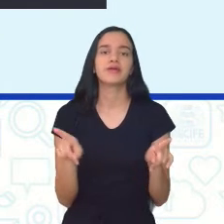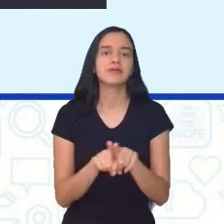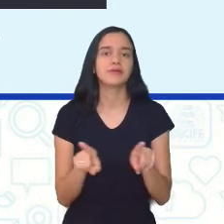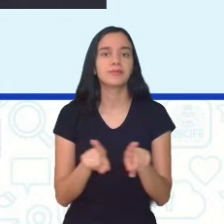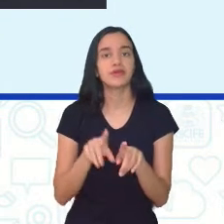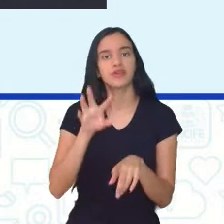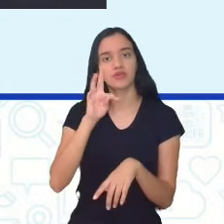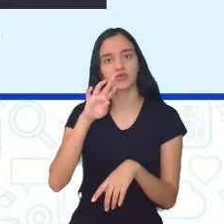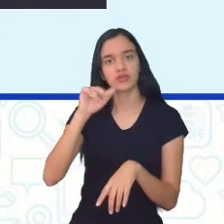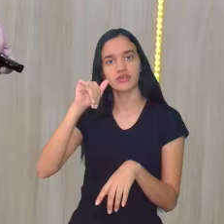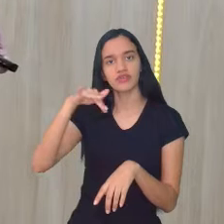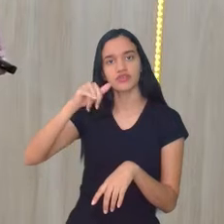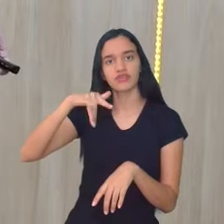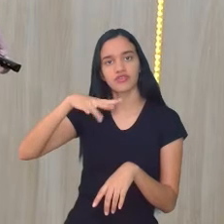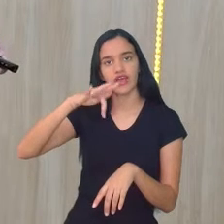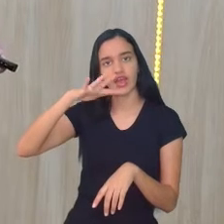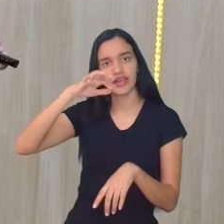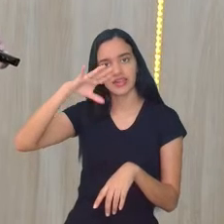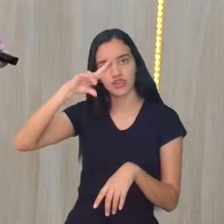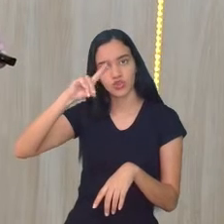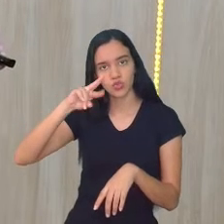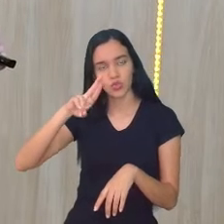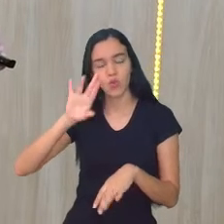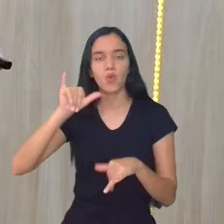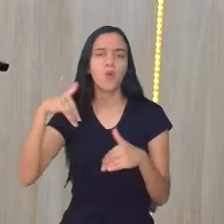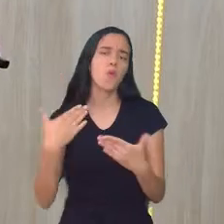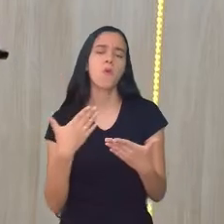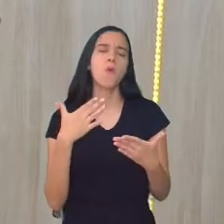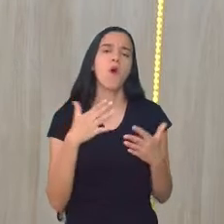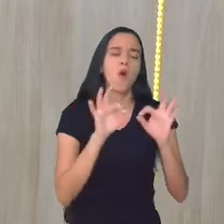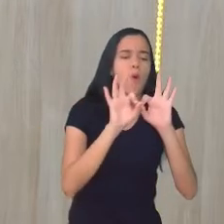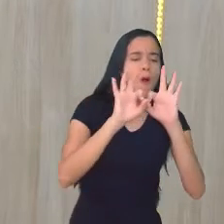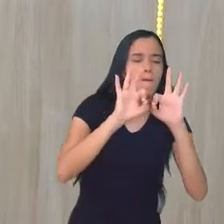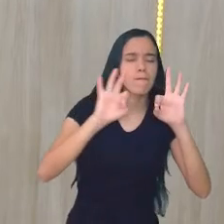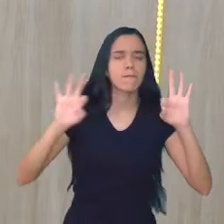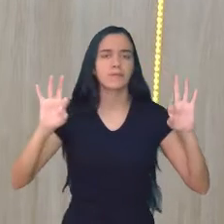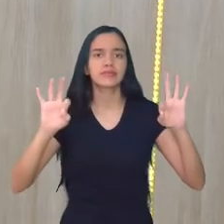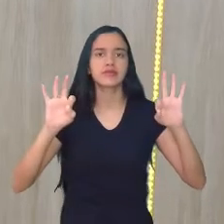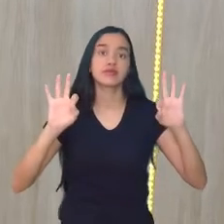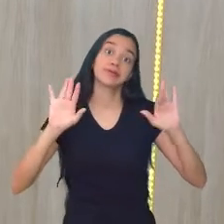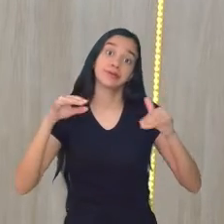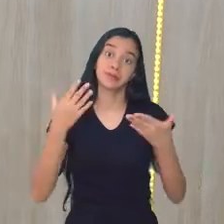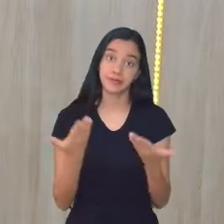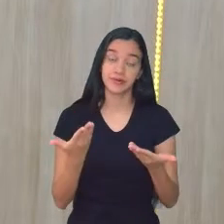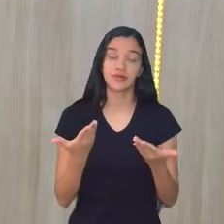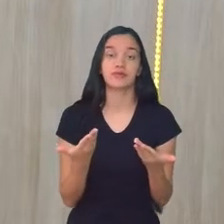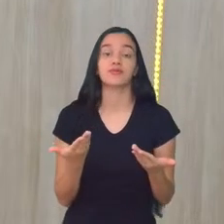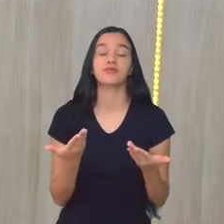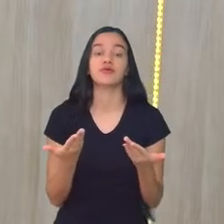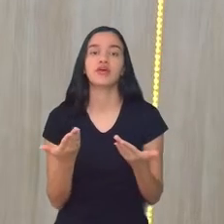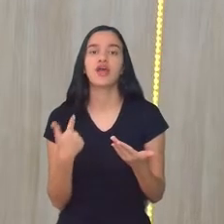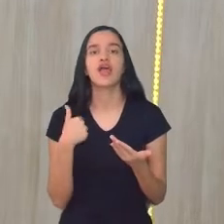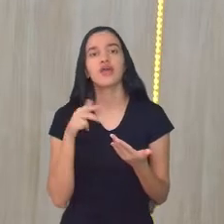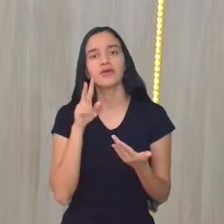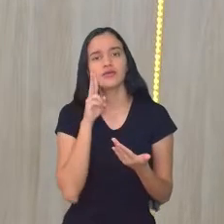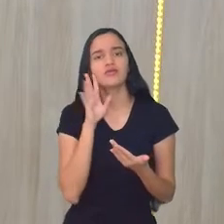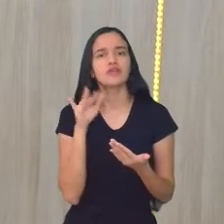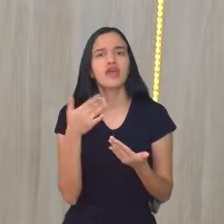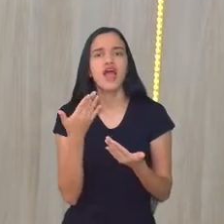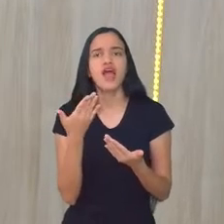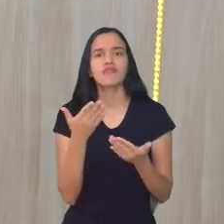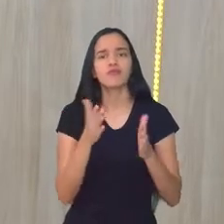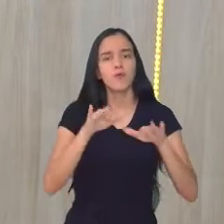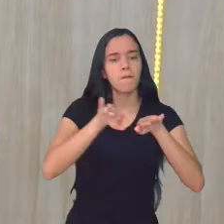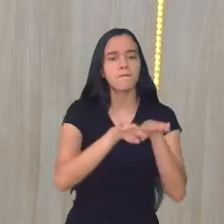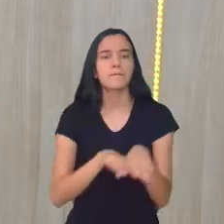Transferidor vai medir qual é o ângulo, a medida do ângulo. Bem, visto isso, foi